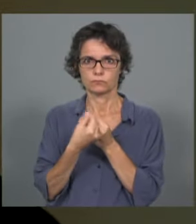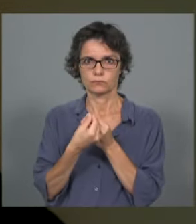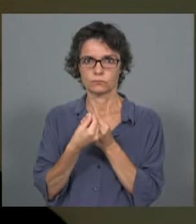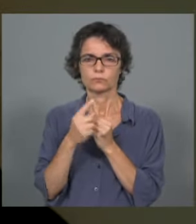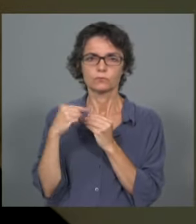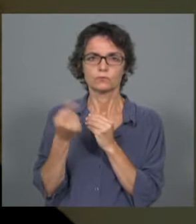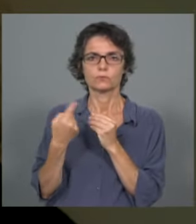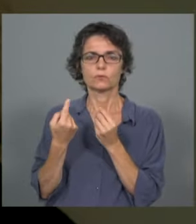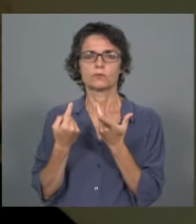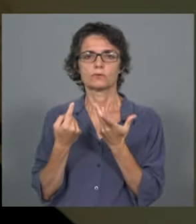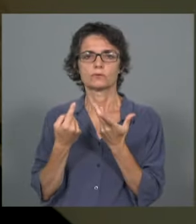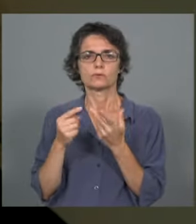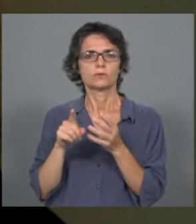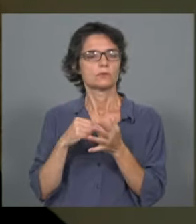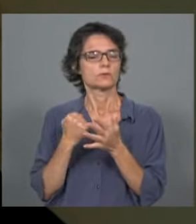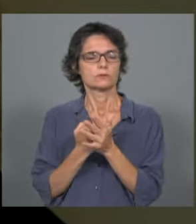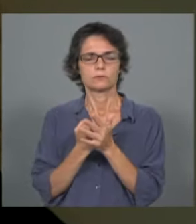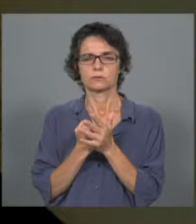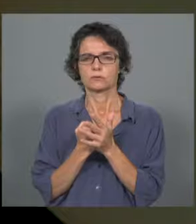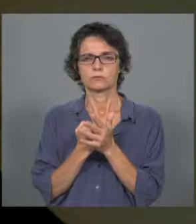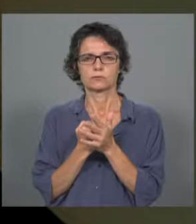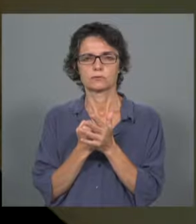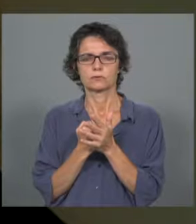oramos sempre, muitas vezes, por